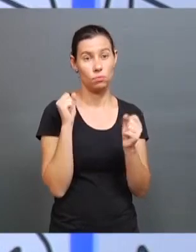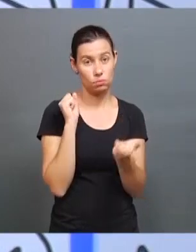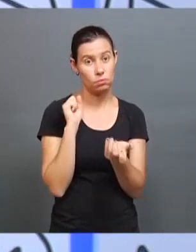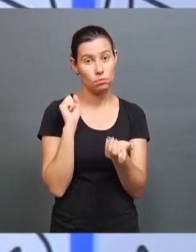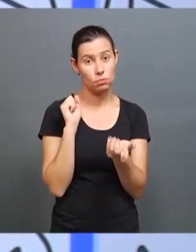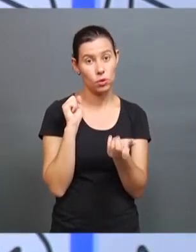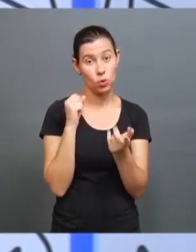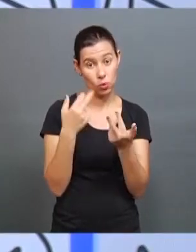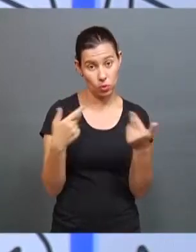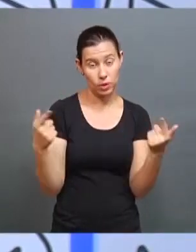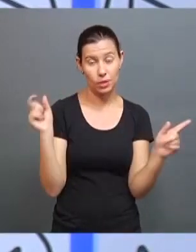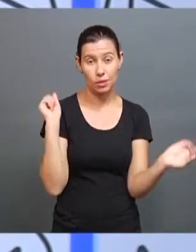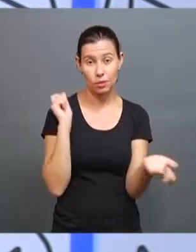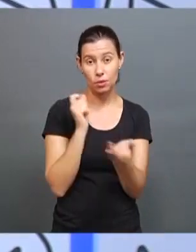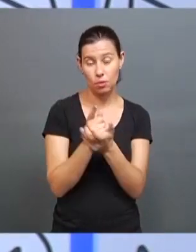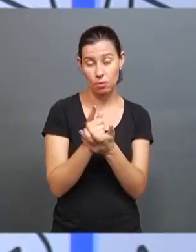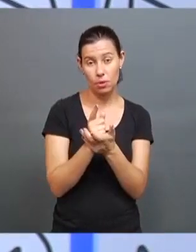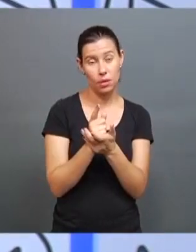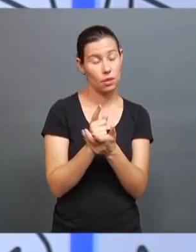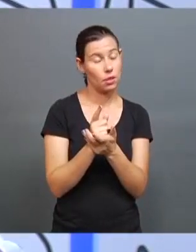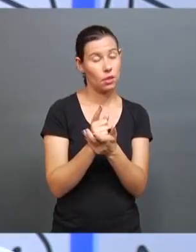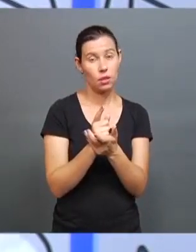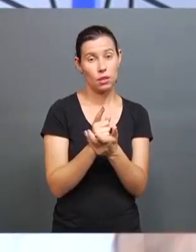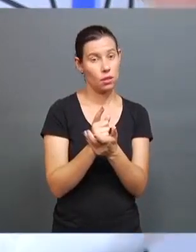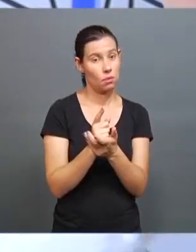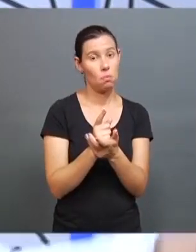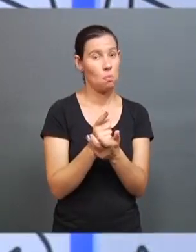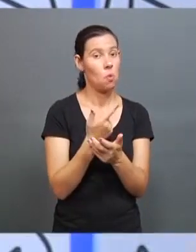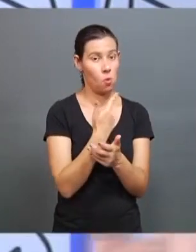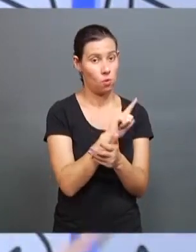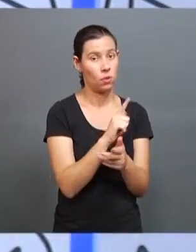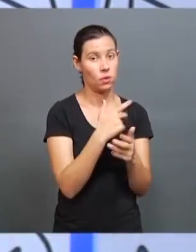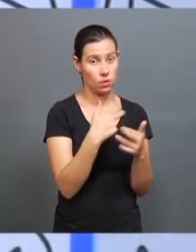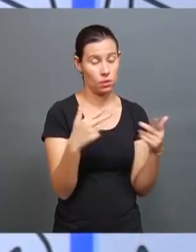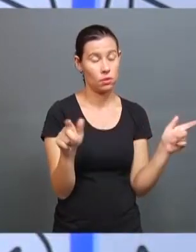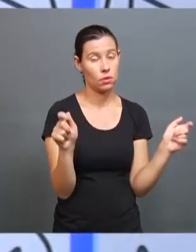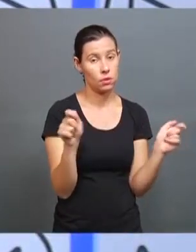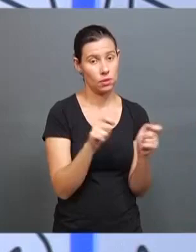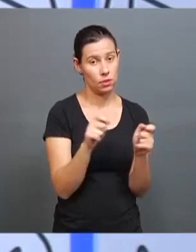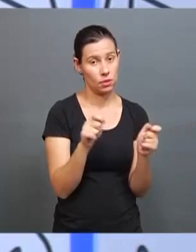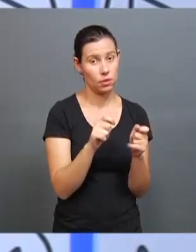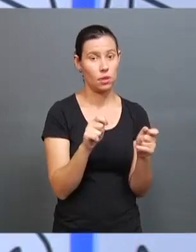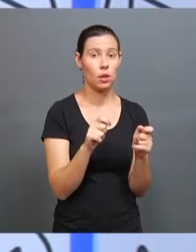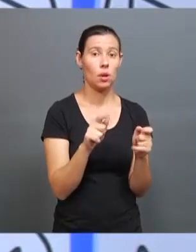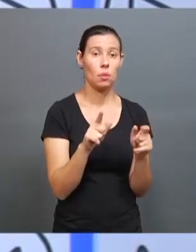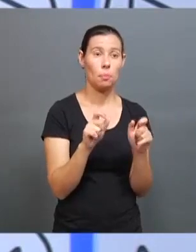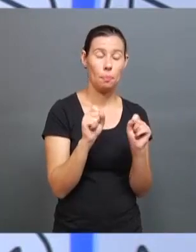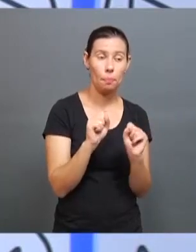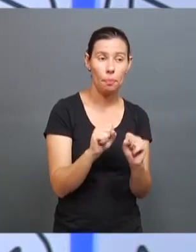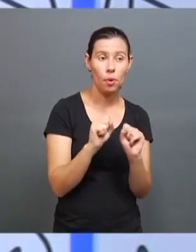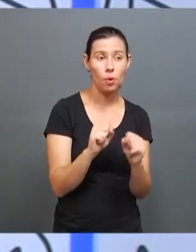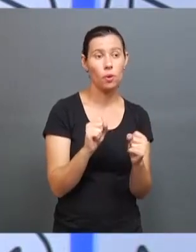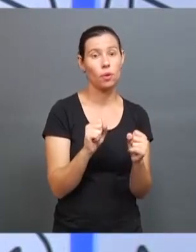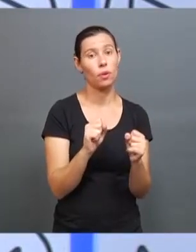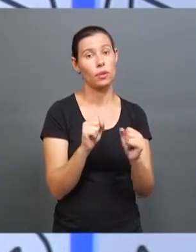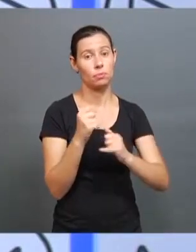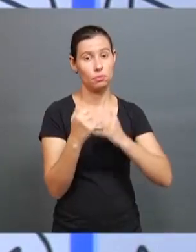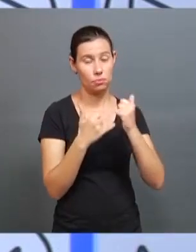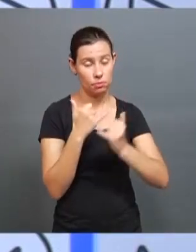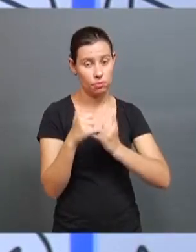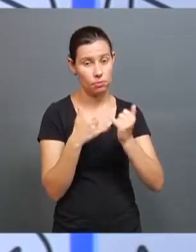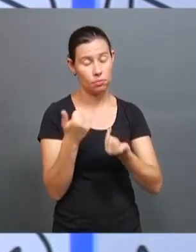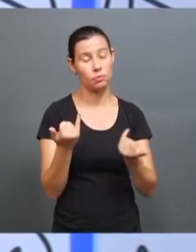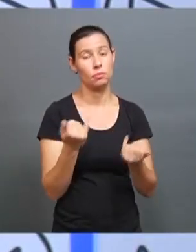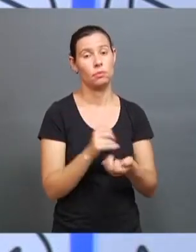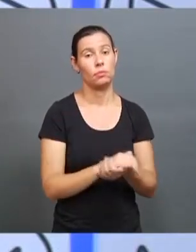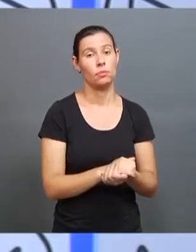compráveis e levados para casa e entrar numa cesta junto com outros tantos. Podem ser serviços, podem ser brincadeiras, podem